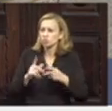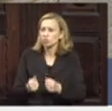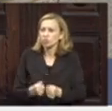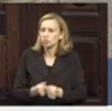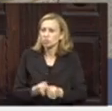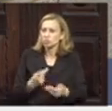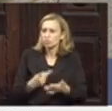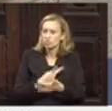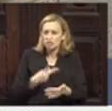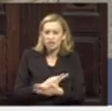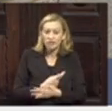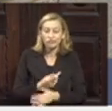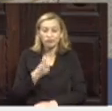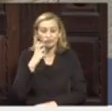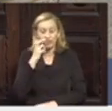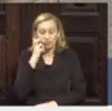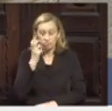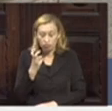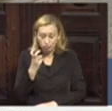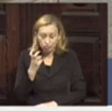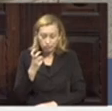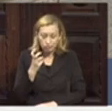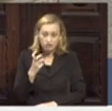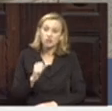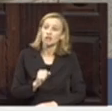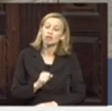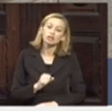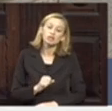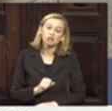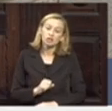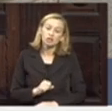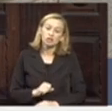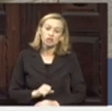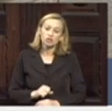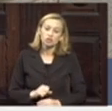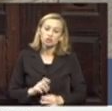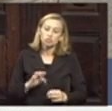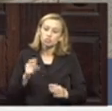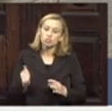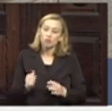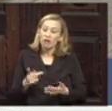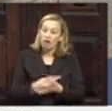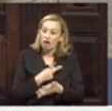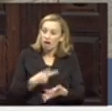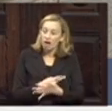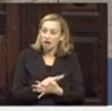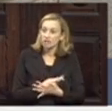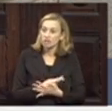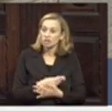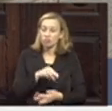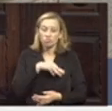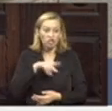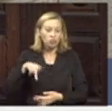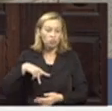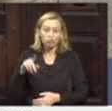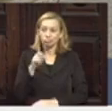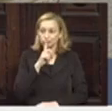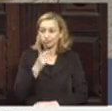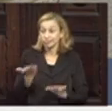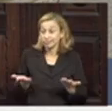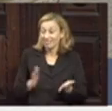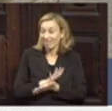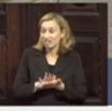o tipo de relacionamento, a natureza da relação. Eu acho que isso é bom. Mas que bom que está estabelecido algum nível de independência até